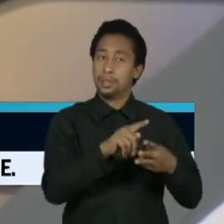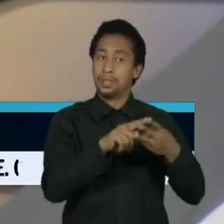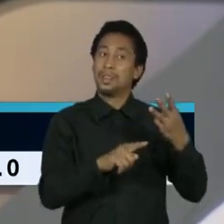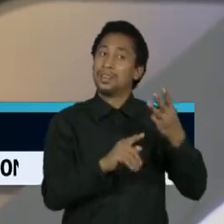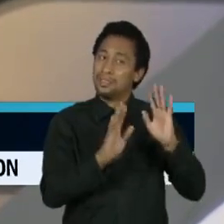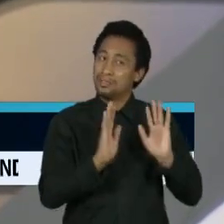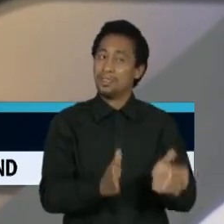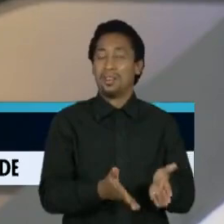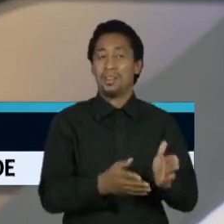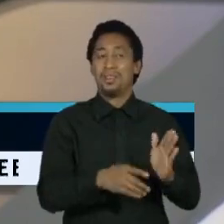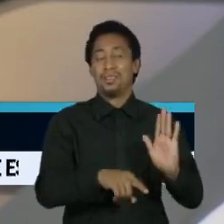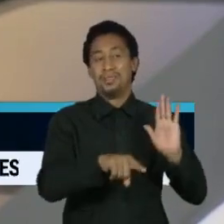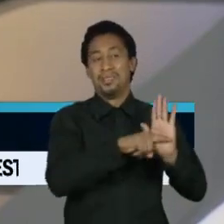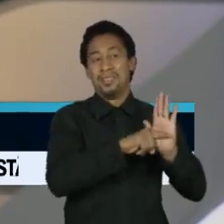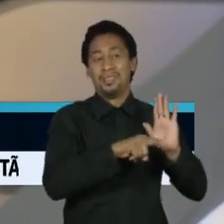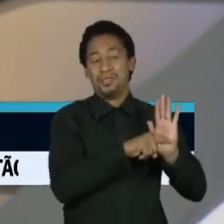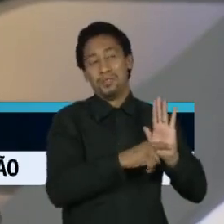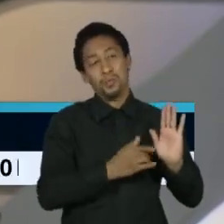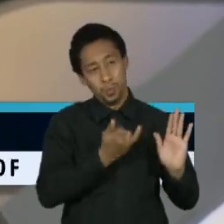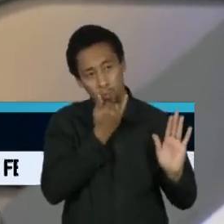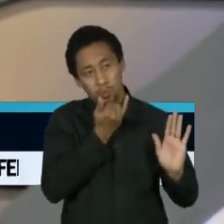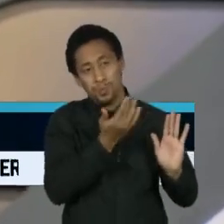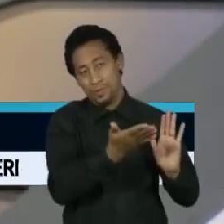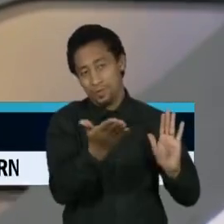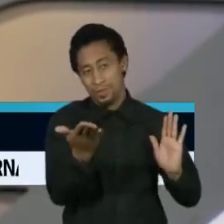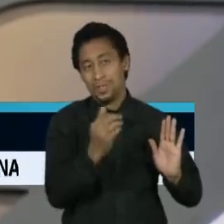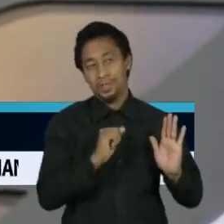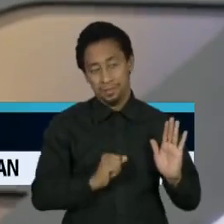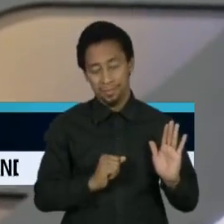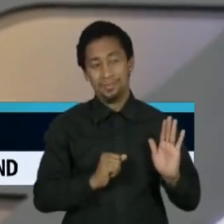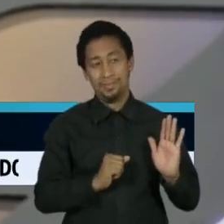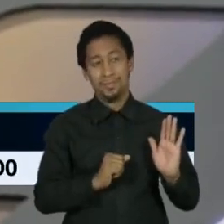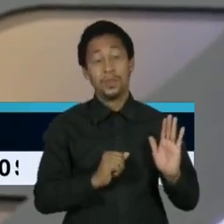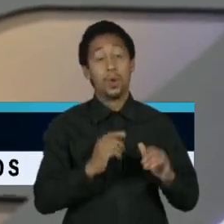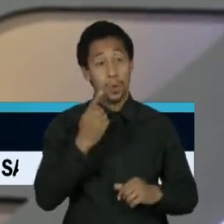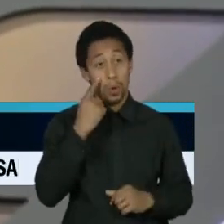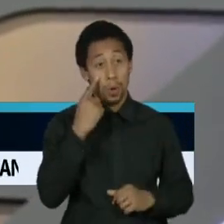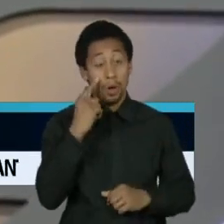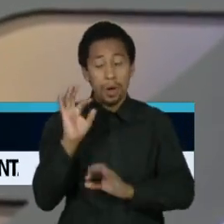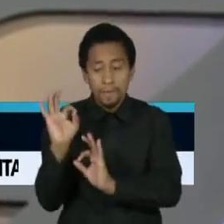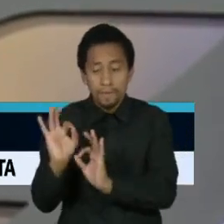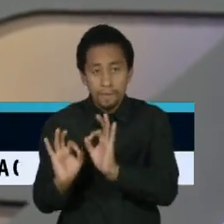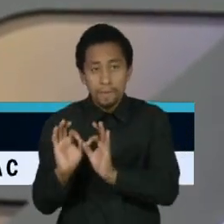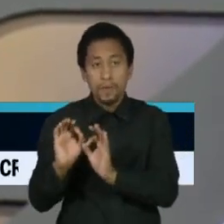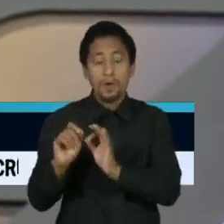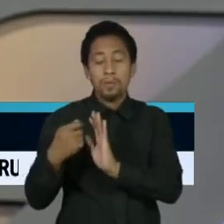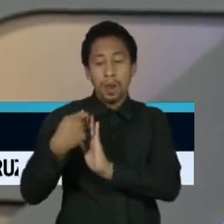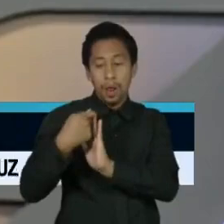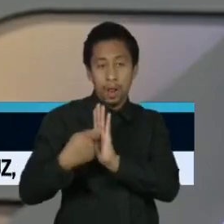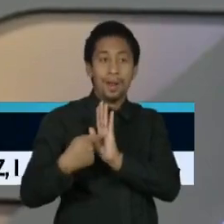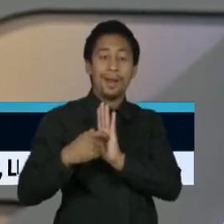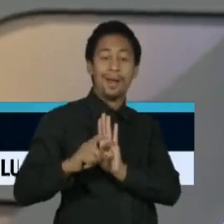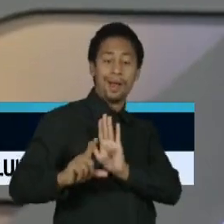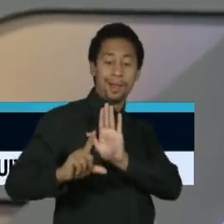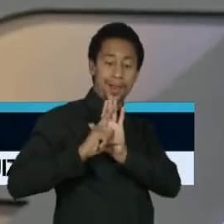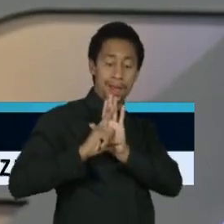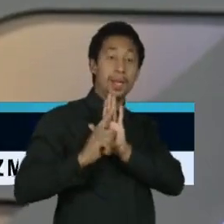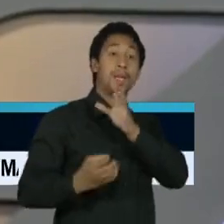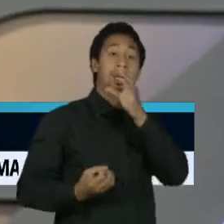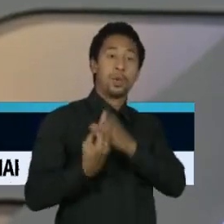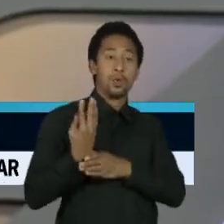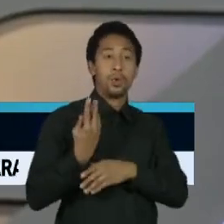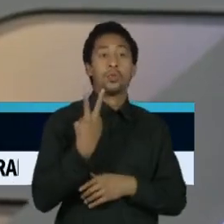falando aspectos negativos essa letra de 2009 e era para ser implementado em 2012 em